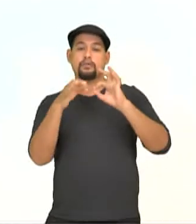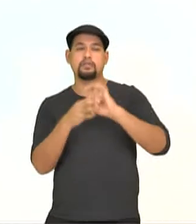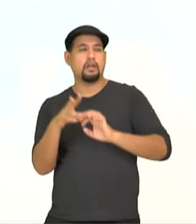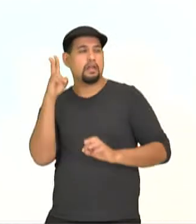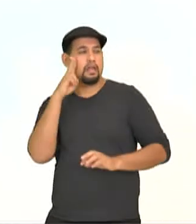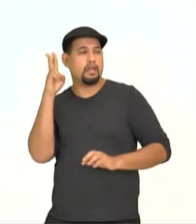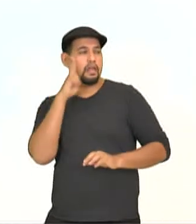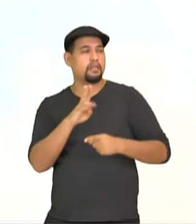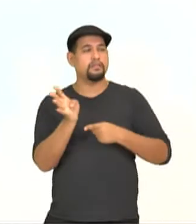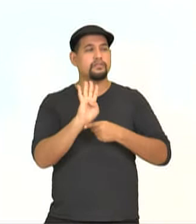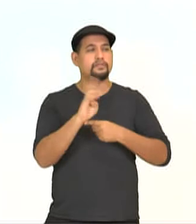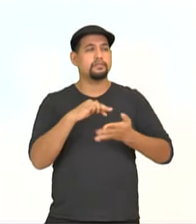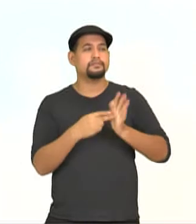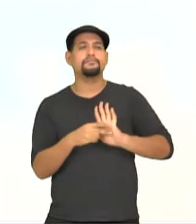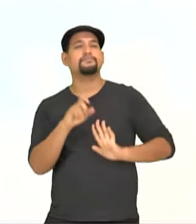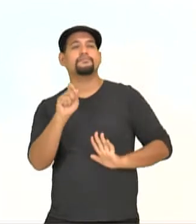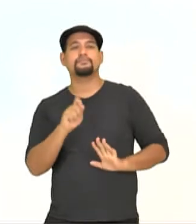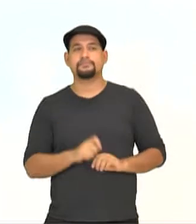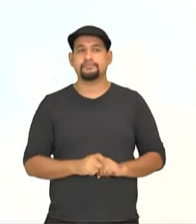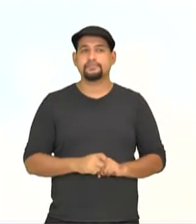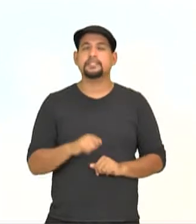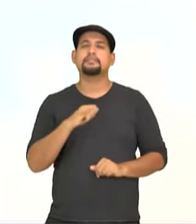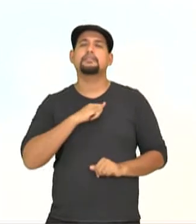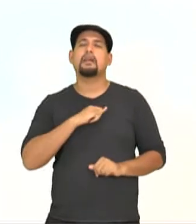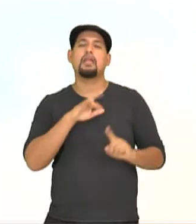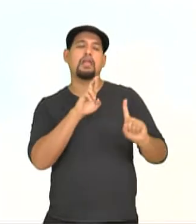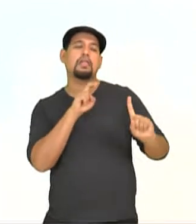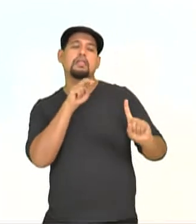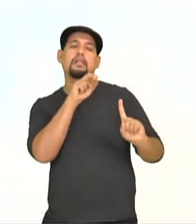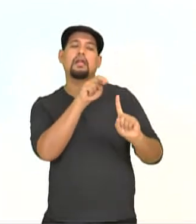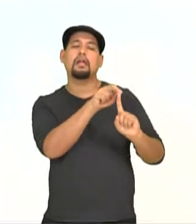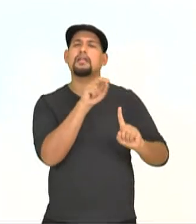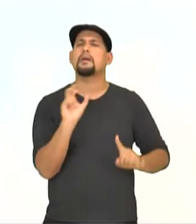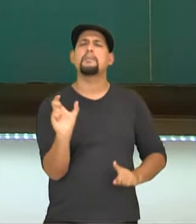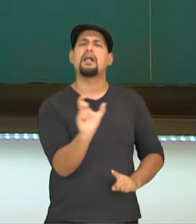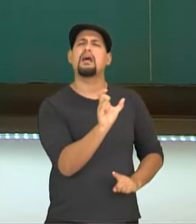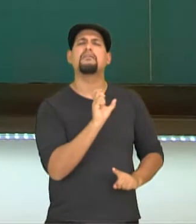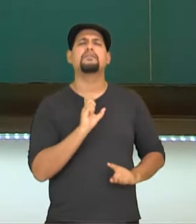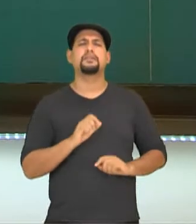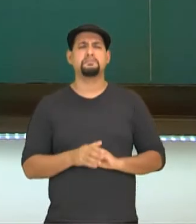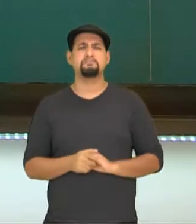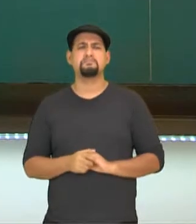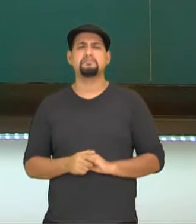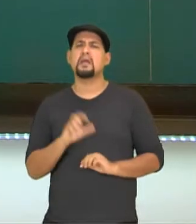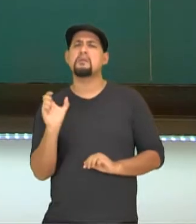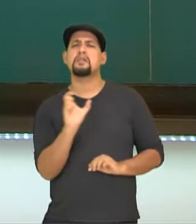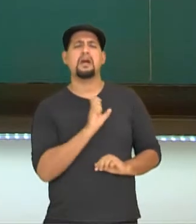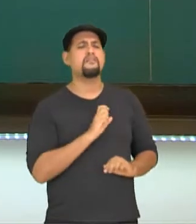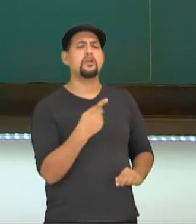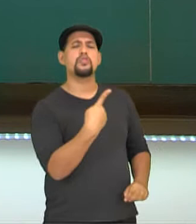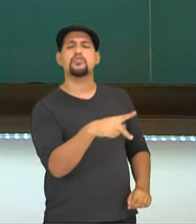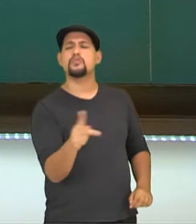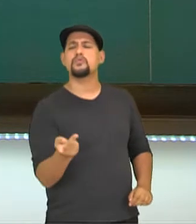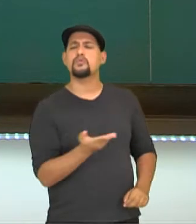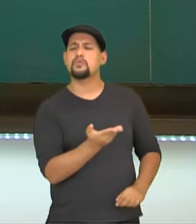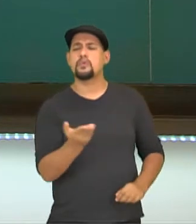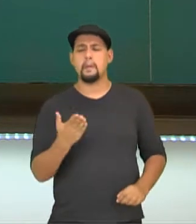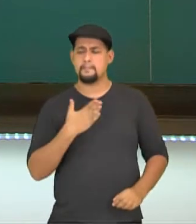de la película, a quienes se refieren essas palavras? As palavras tuyos,